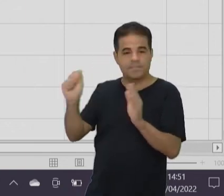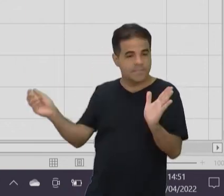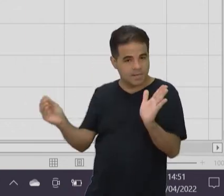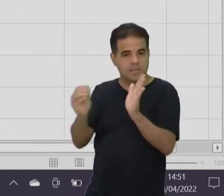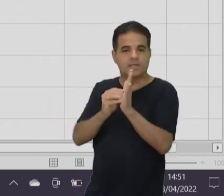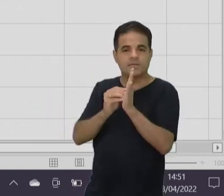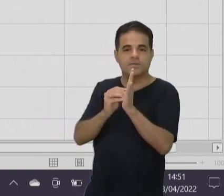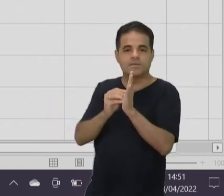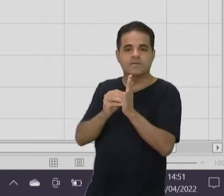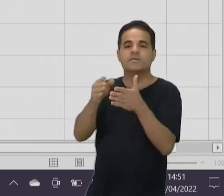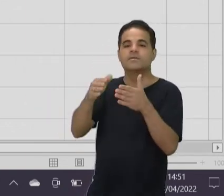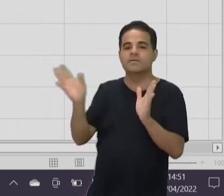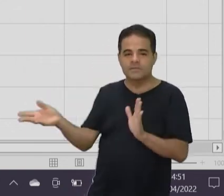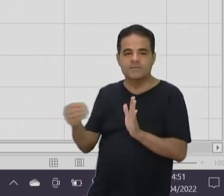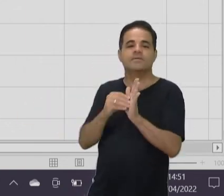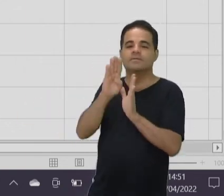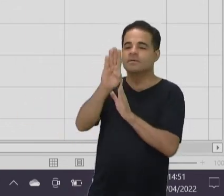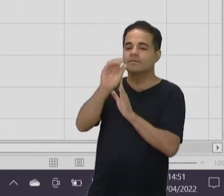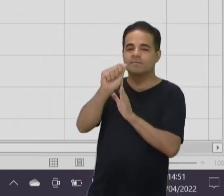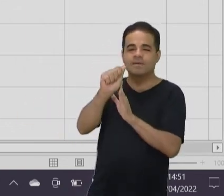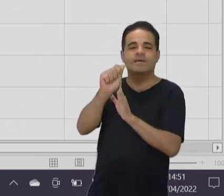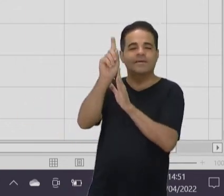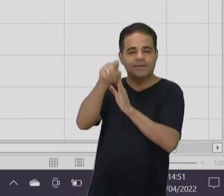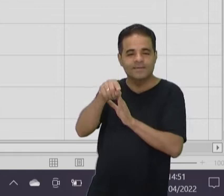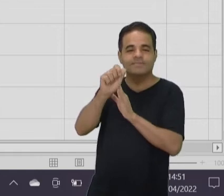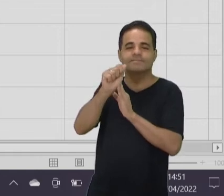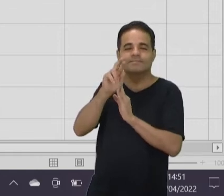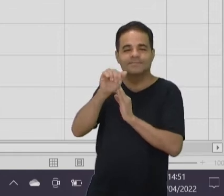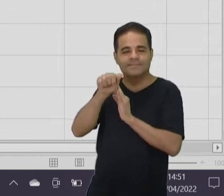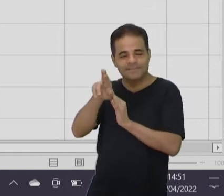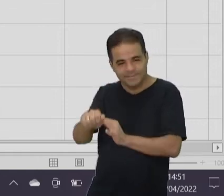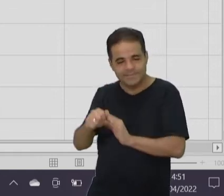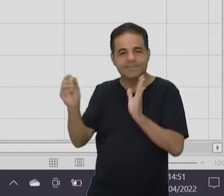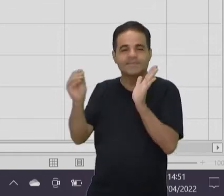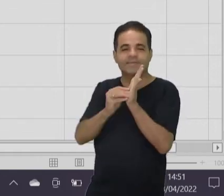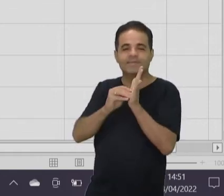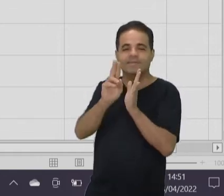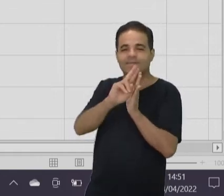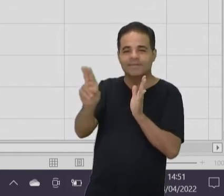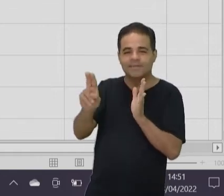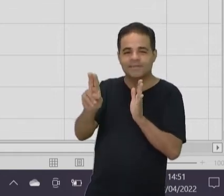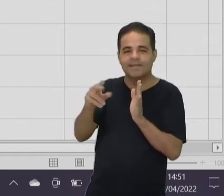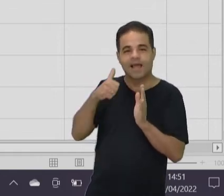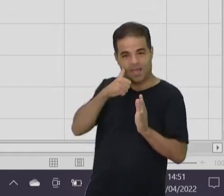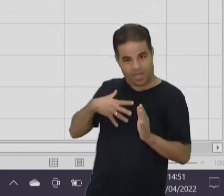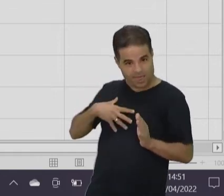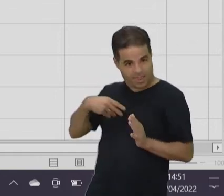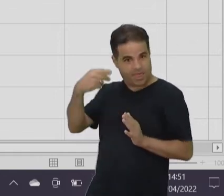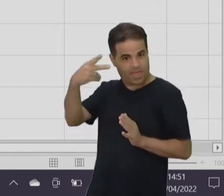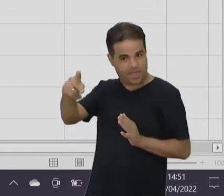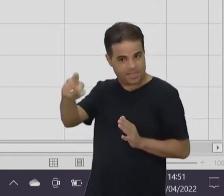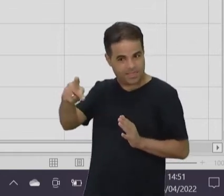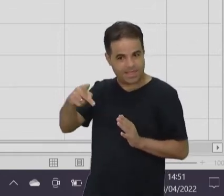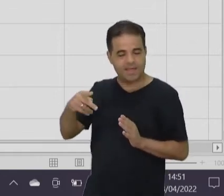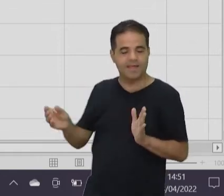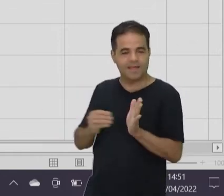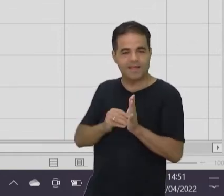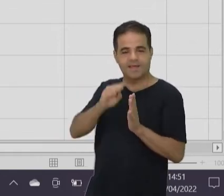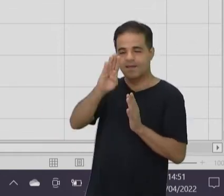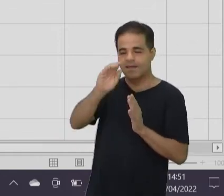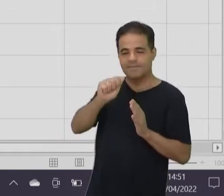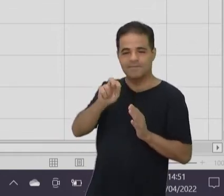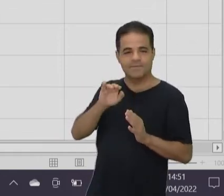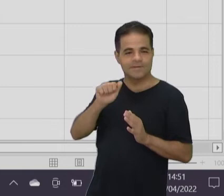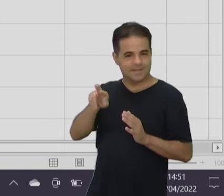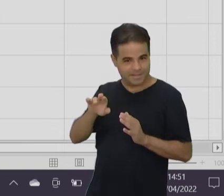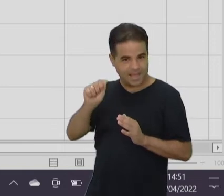Com acento, por favor, que o da minha filha tem acento. A gente vai colocar o nome da filha dela, que é... Bárbara.